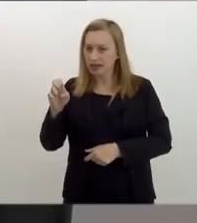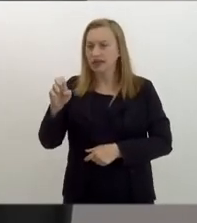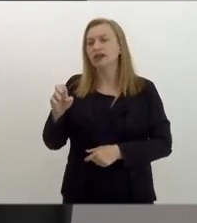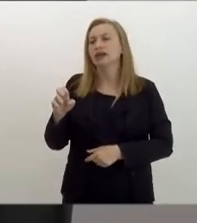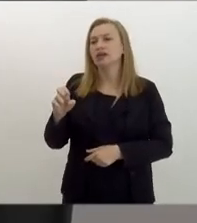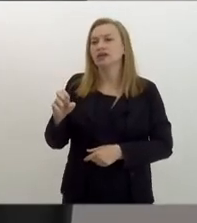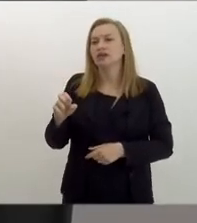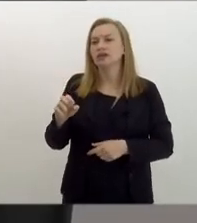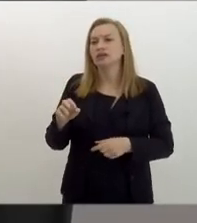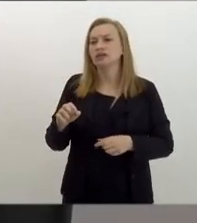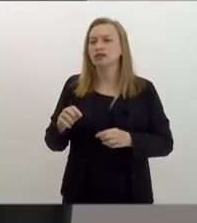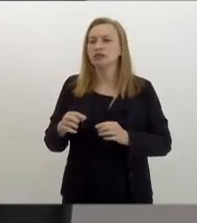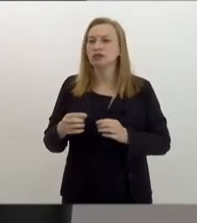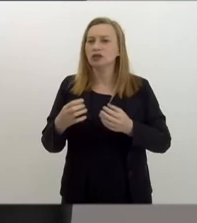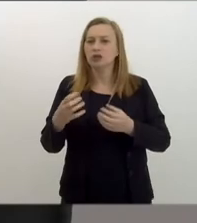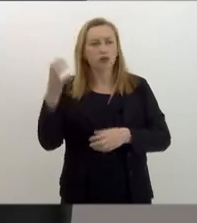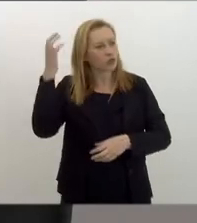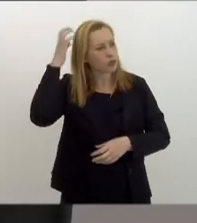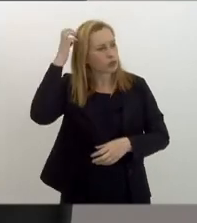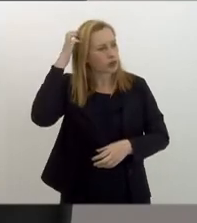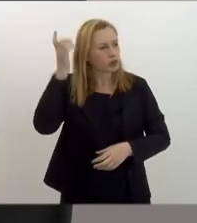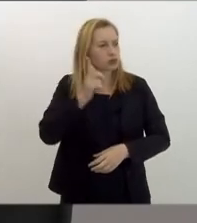desse gestores